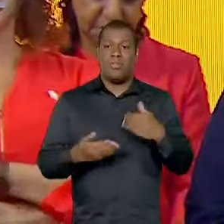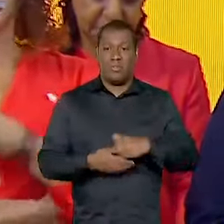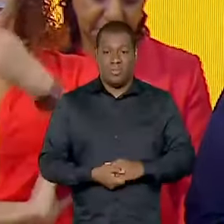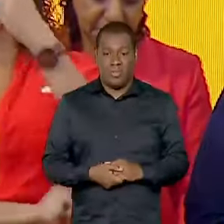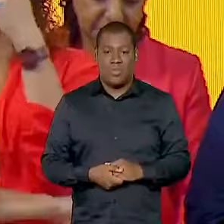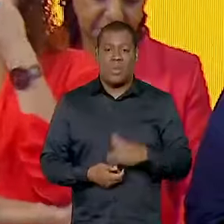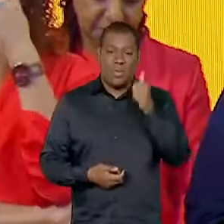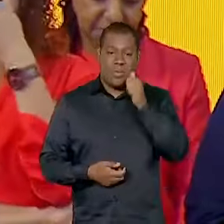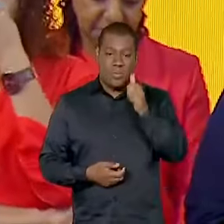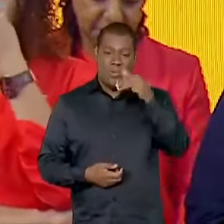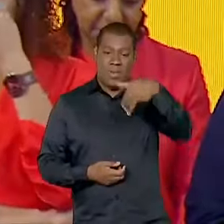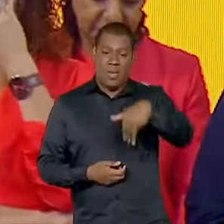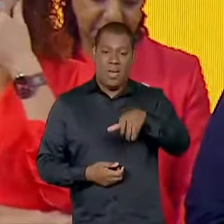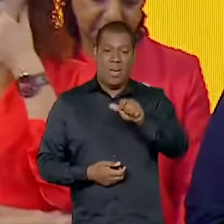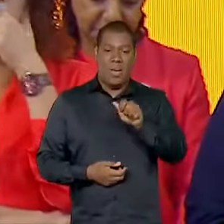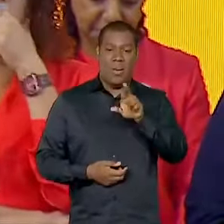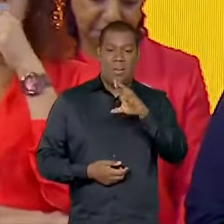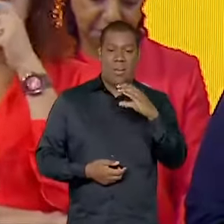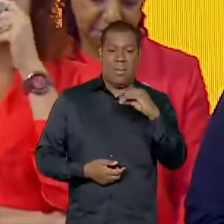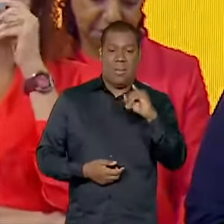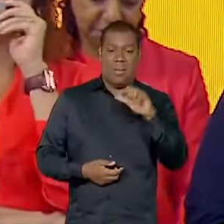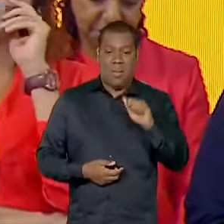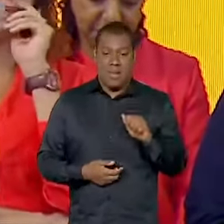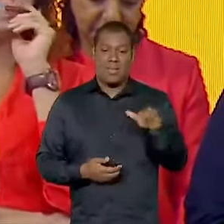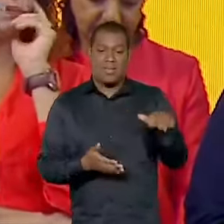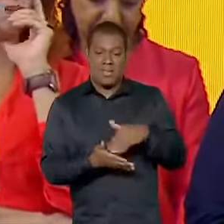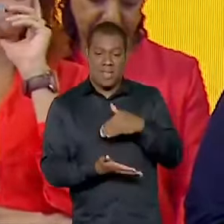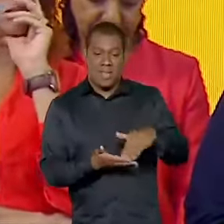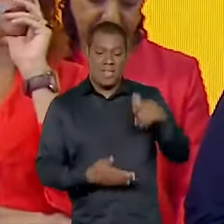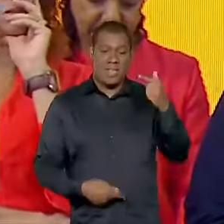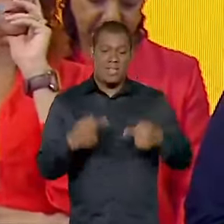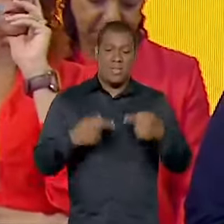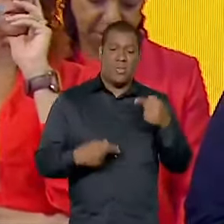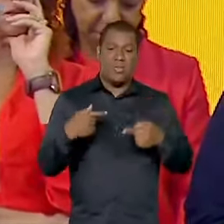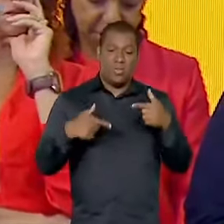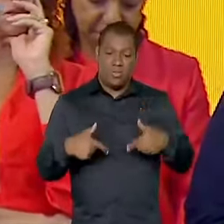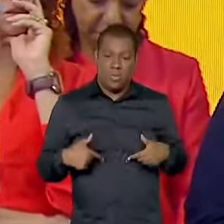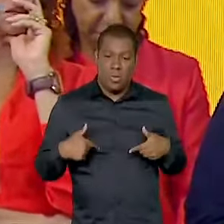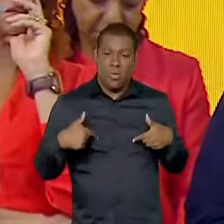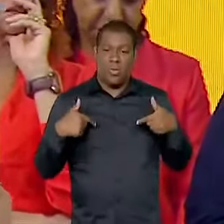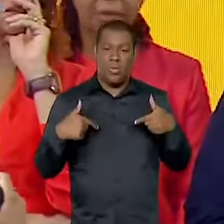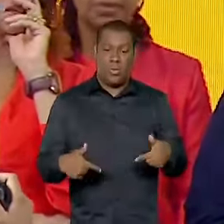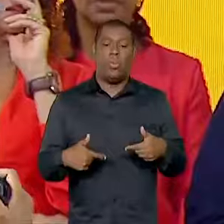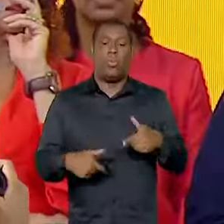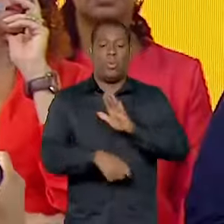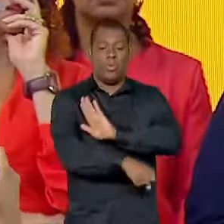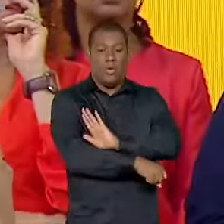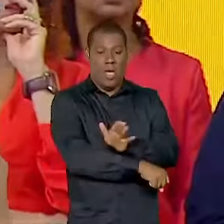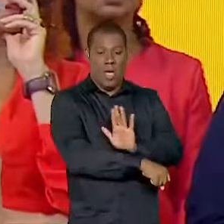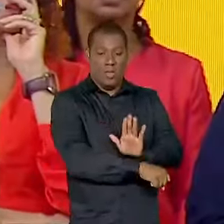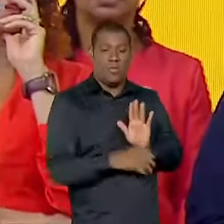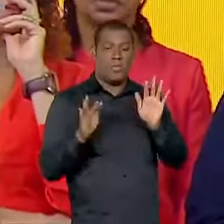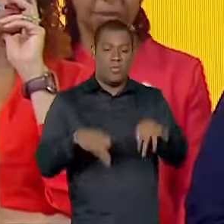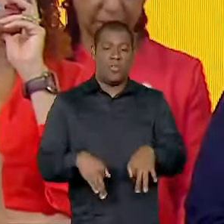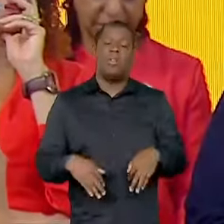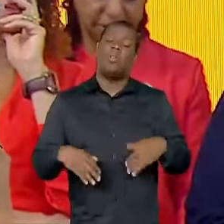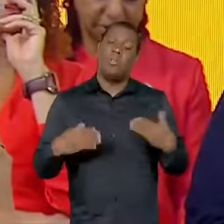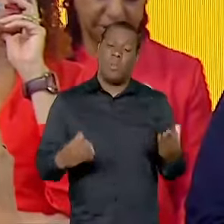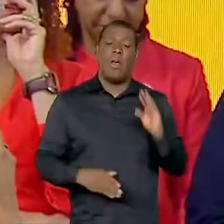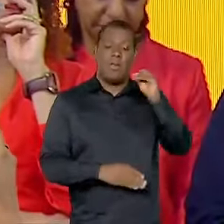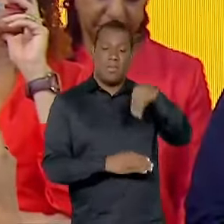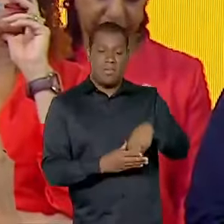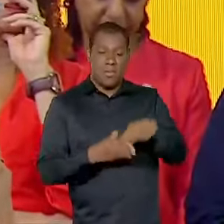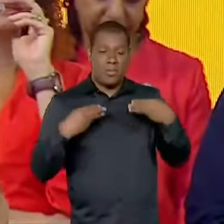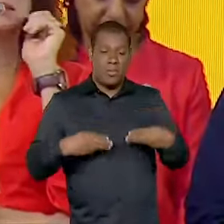Lima, secretária de Política de Ações Afirmativas, Combate à Superação do Racismo do Ministério da Igualdade